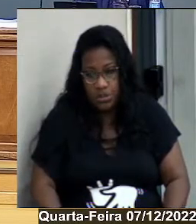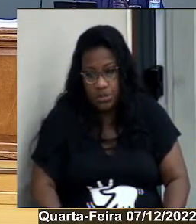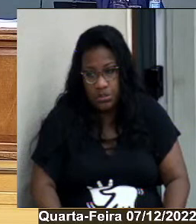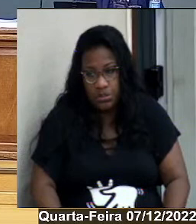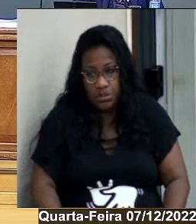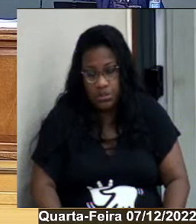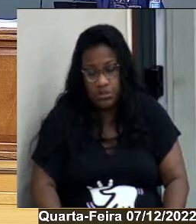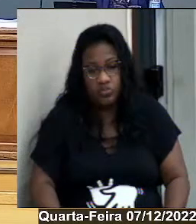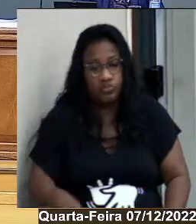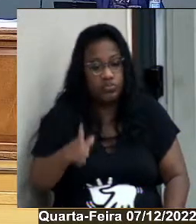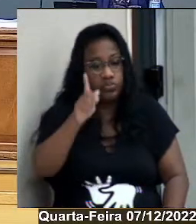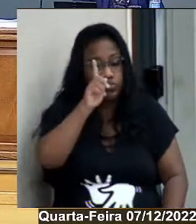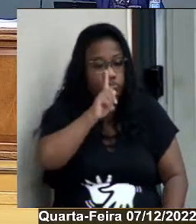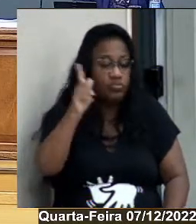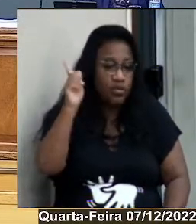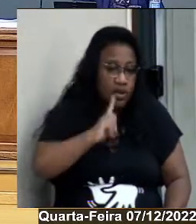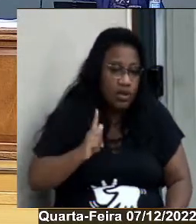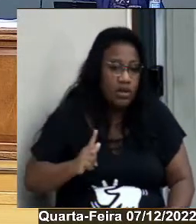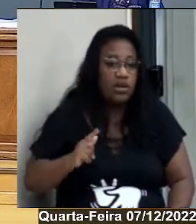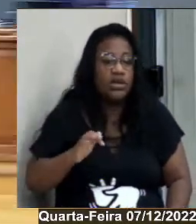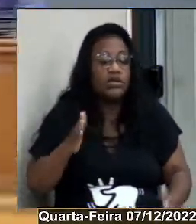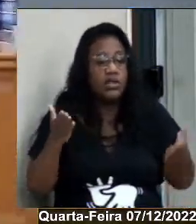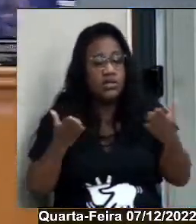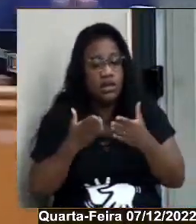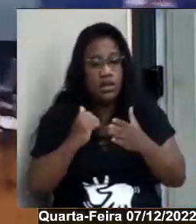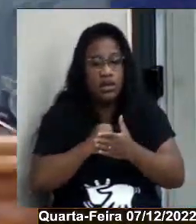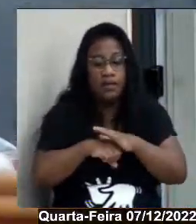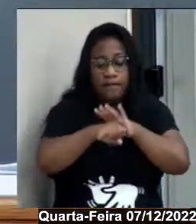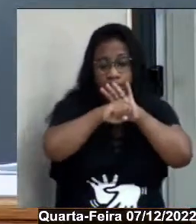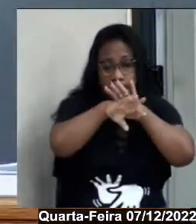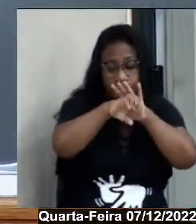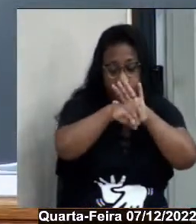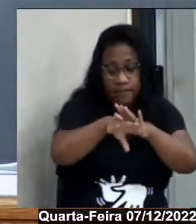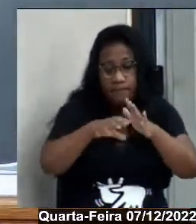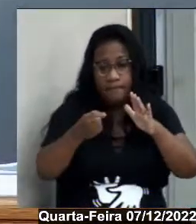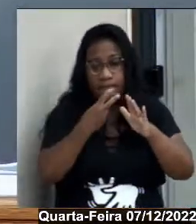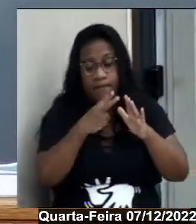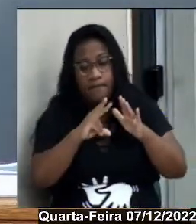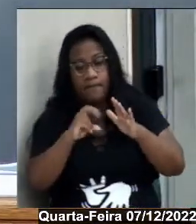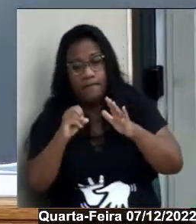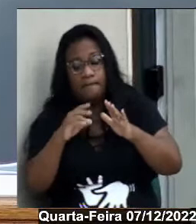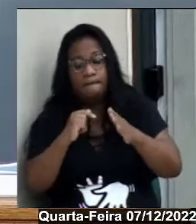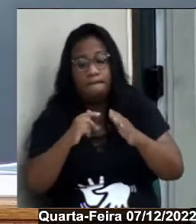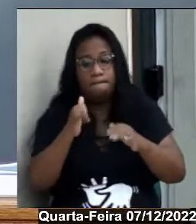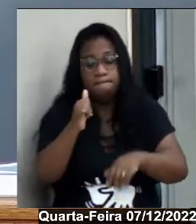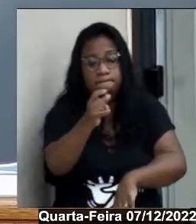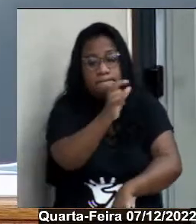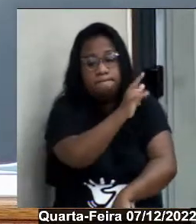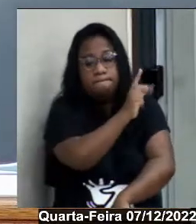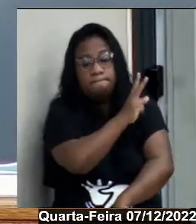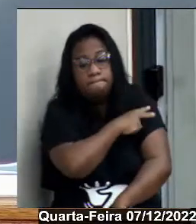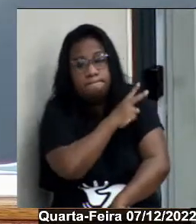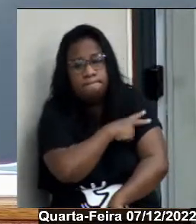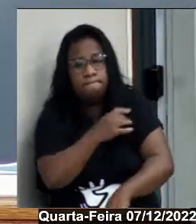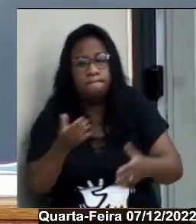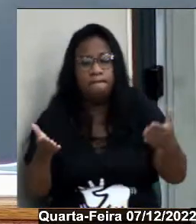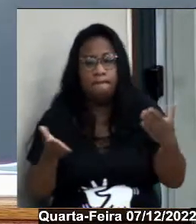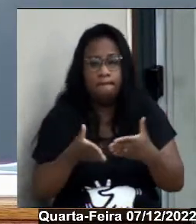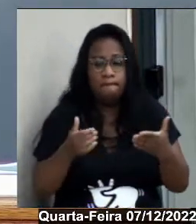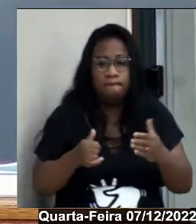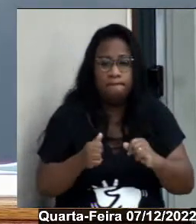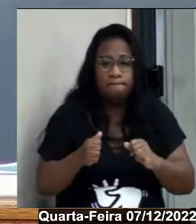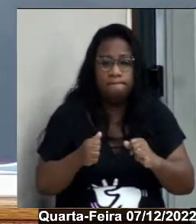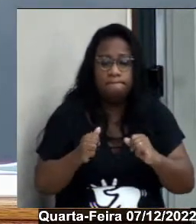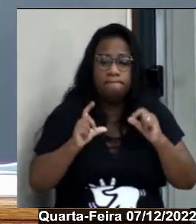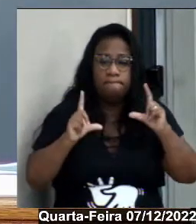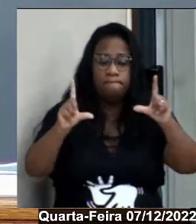Indicação de autoria do vereador Gerson Olegário e demais vereadores. Indicação número 646/2022. Indica ao chefe do Poder Executivo Municipal que o Centro